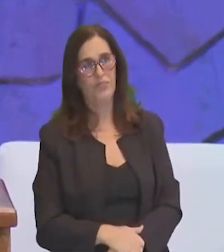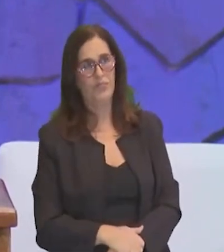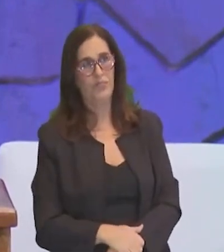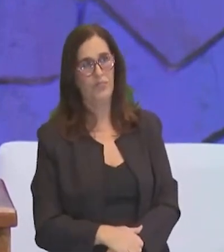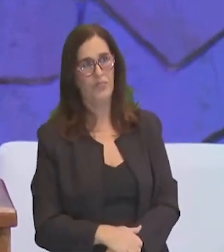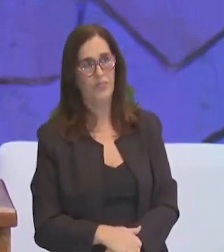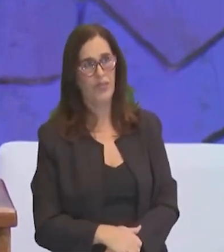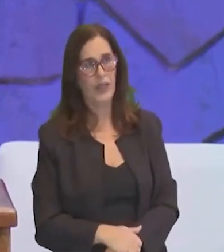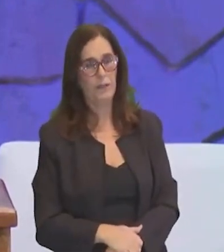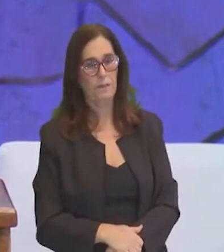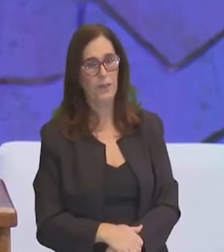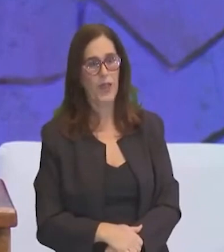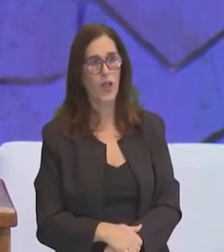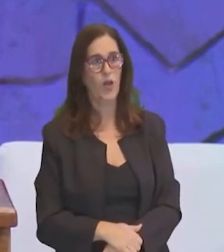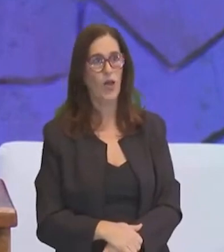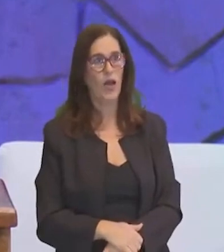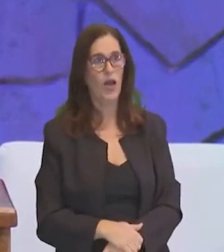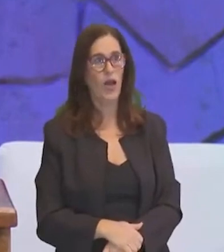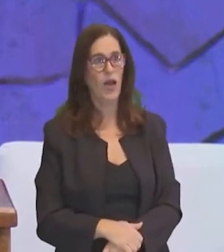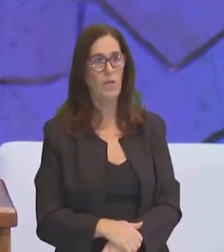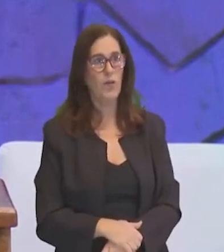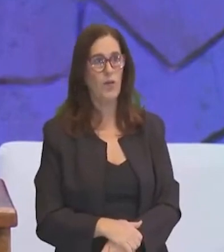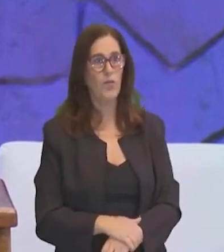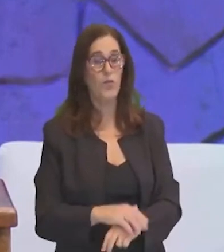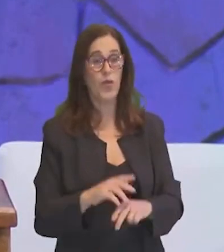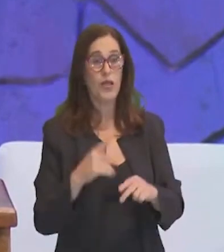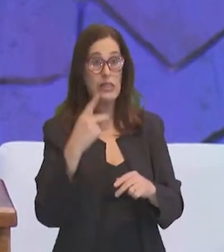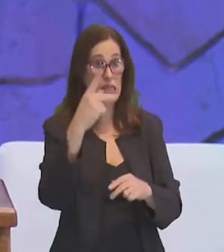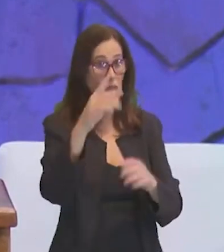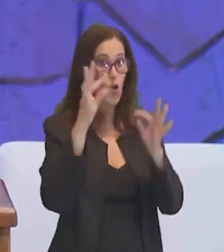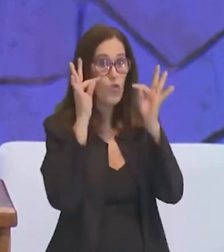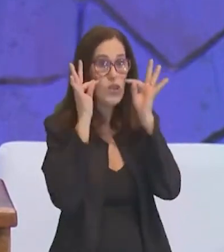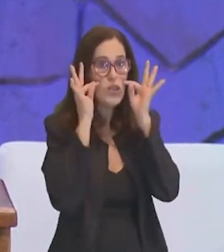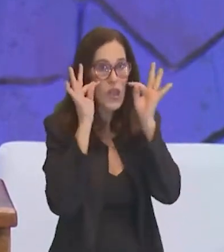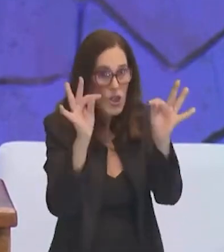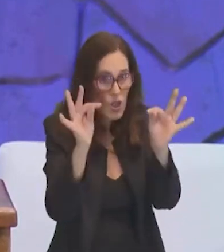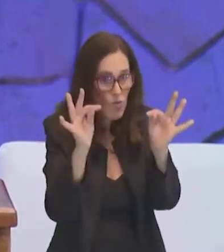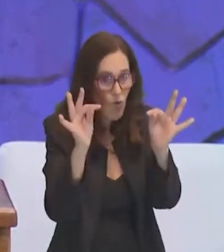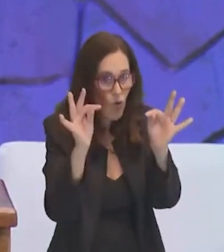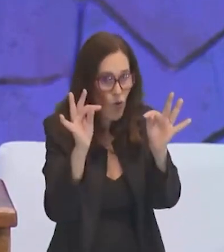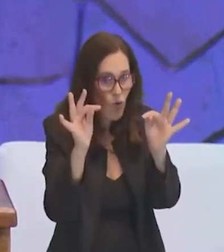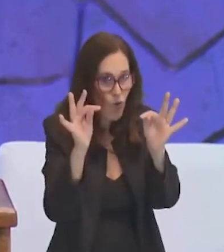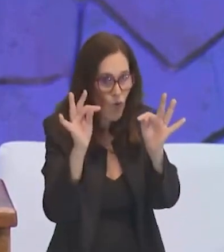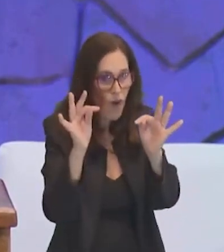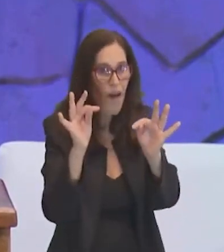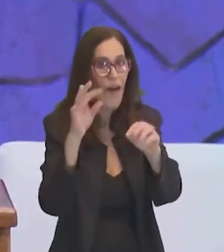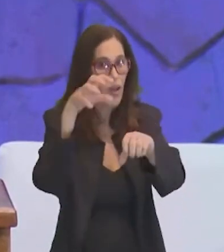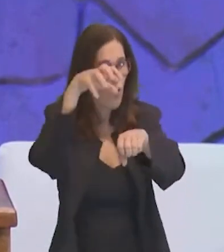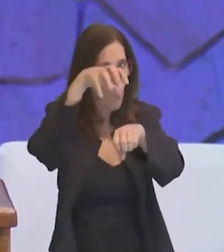É através do seu testemunho, irmão, que o reino vai continuar se multiplicando.